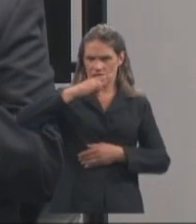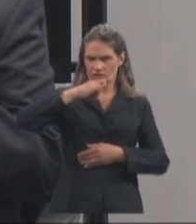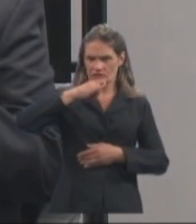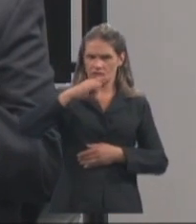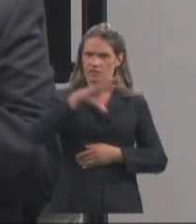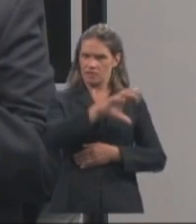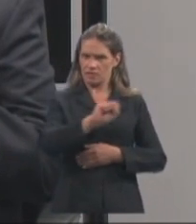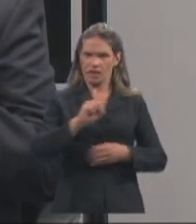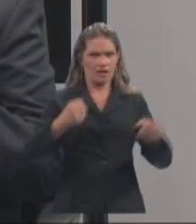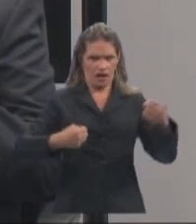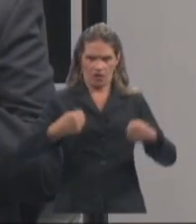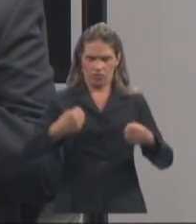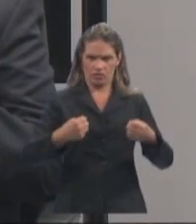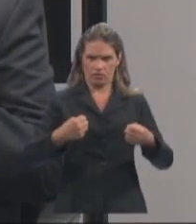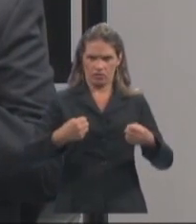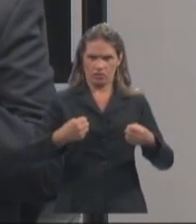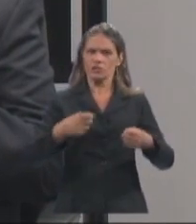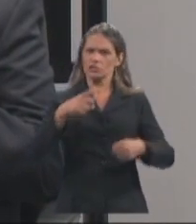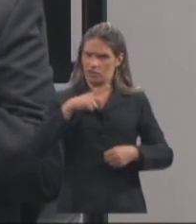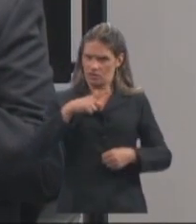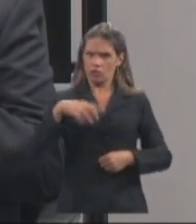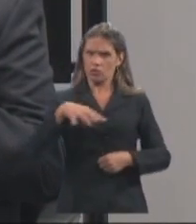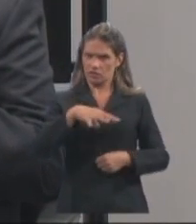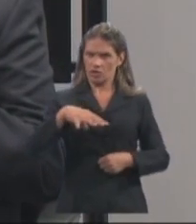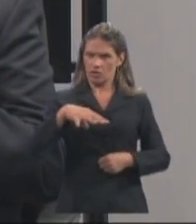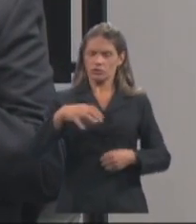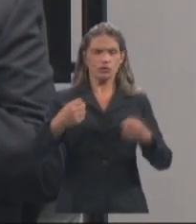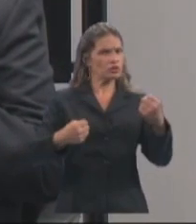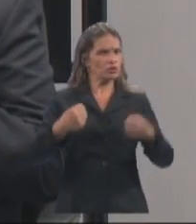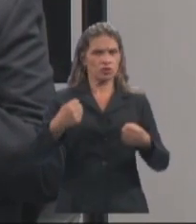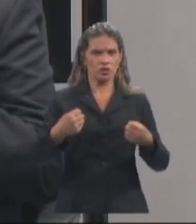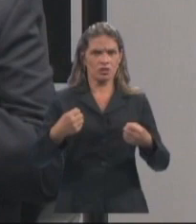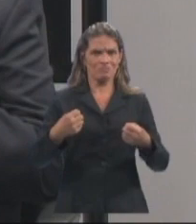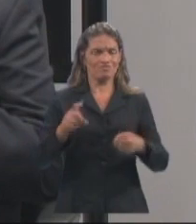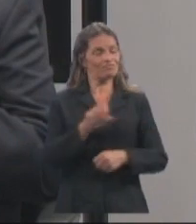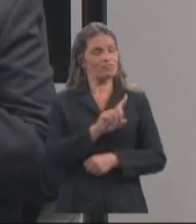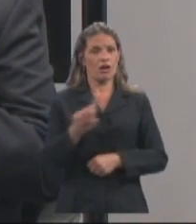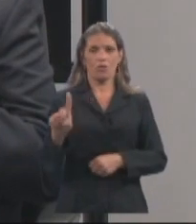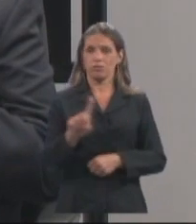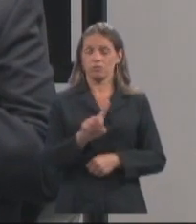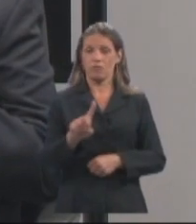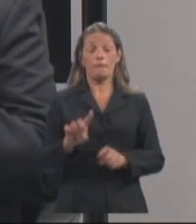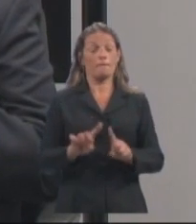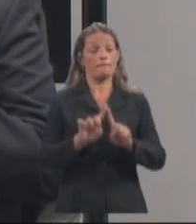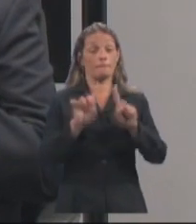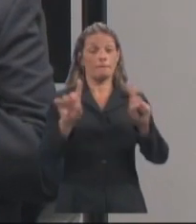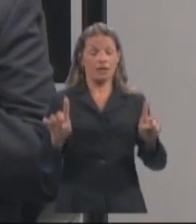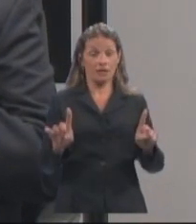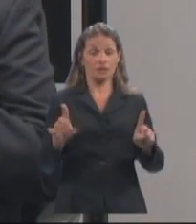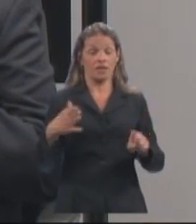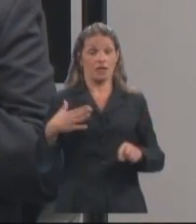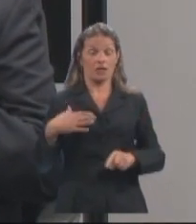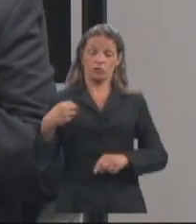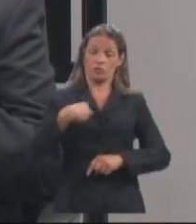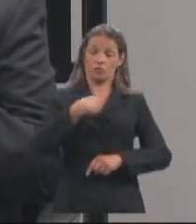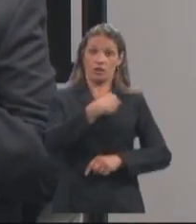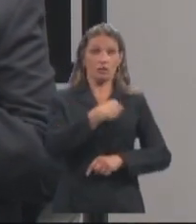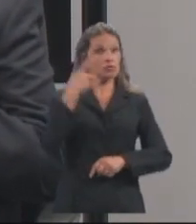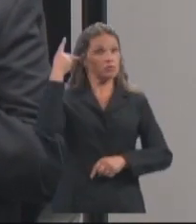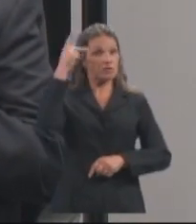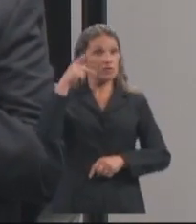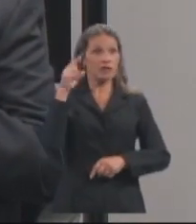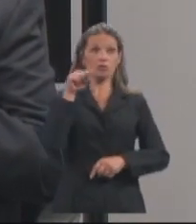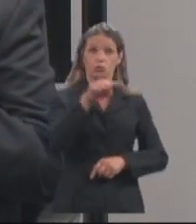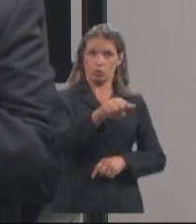carros né Nós tínhamos condições de dirigir nenhuma nenhuma né mas eu sou médico psiquiatra